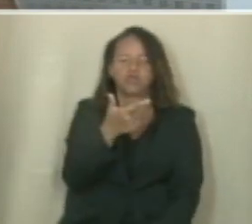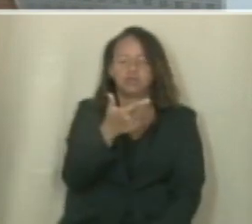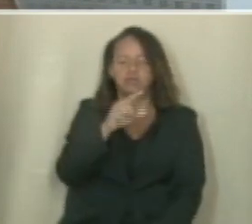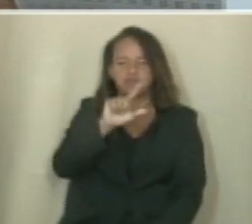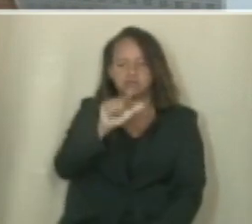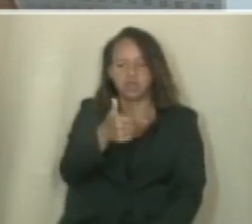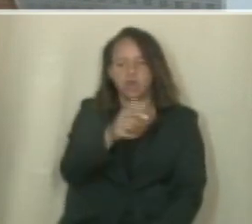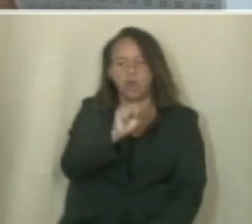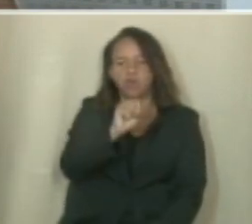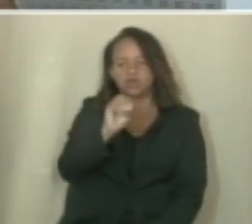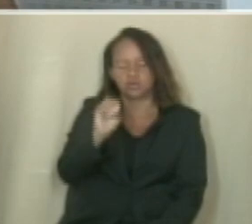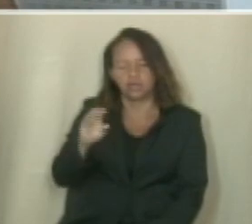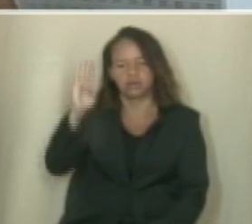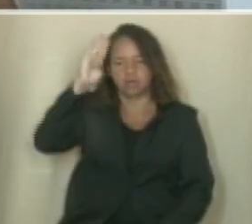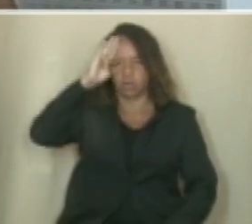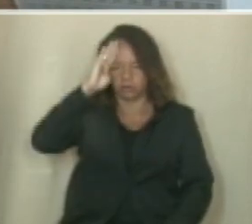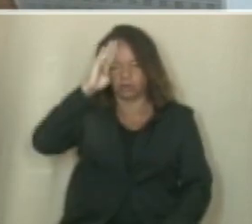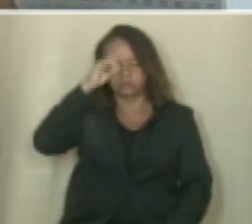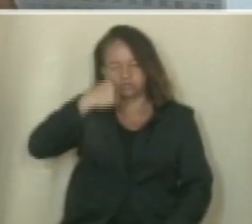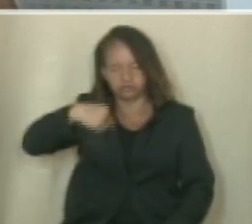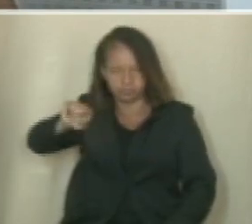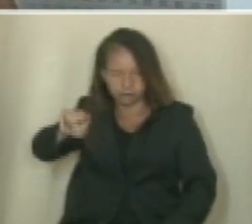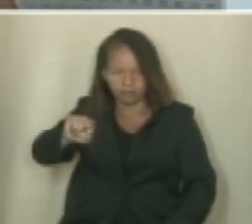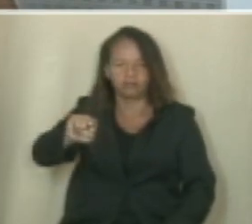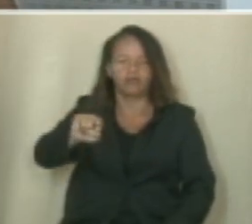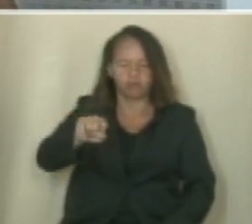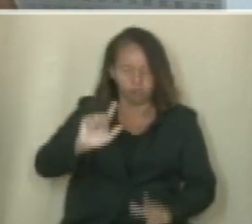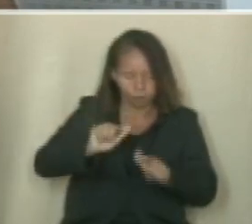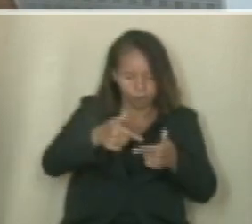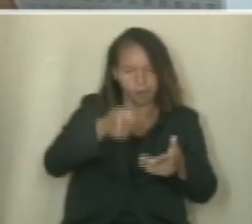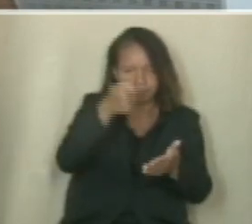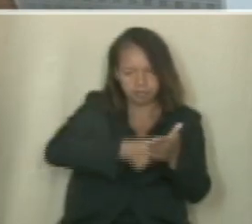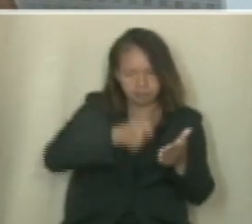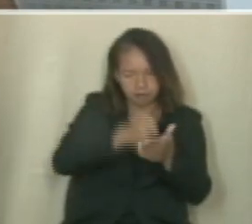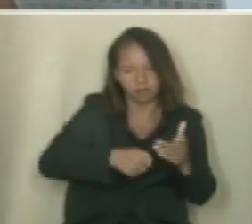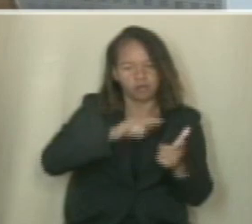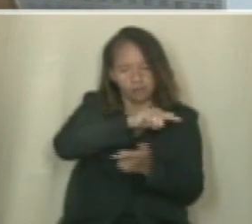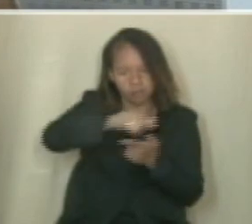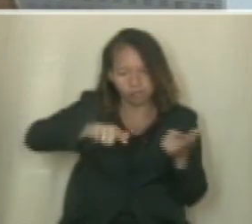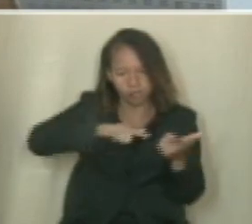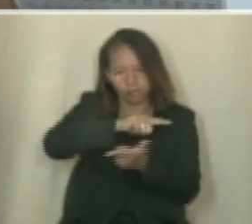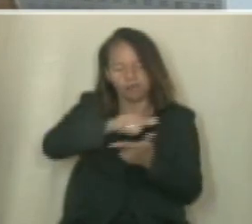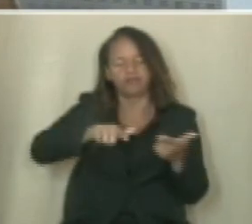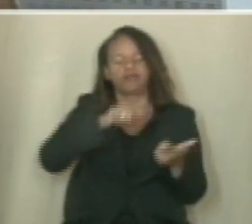2.800 soldados para ir lutar nesta guerra.